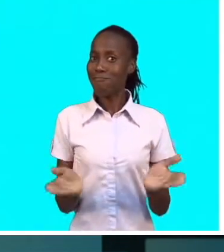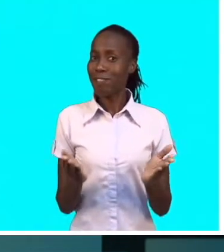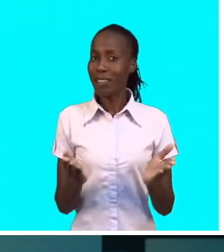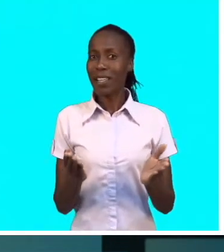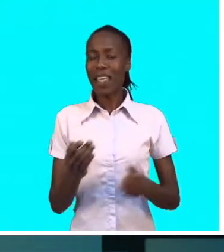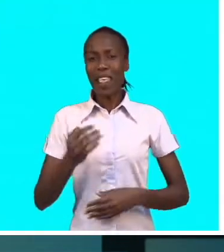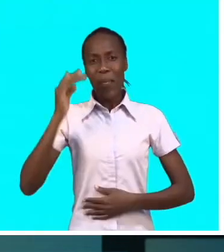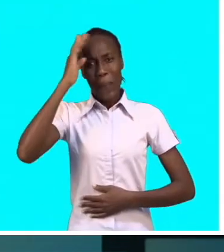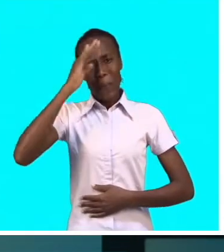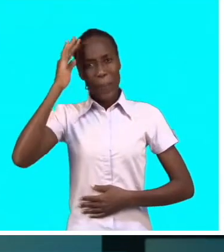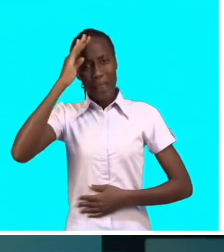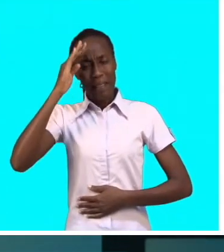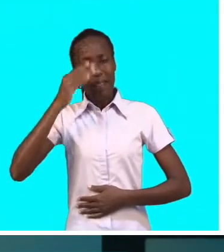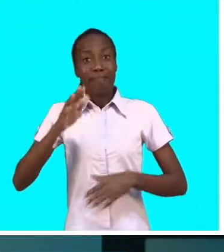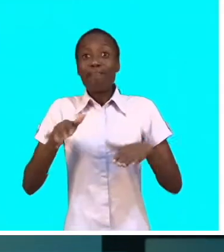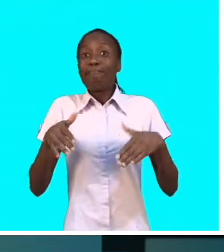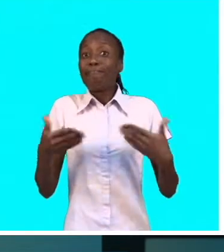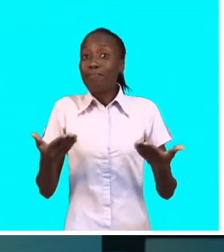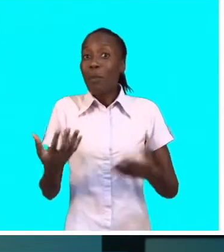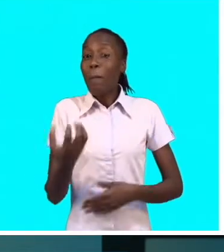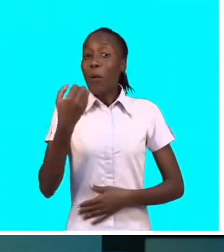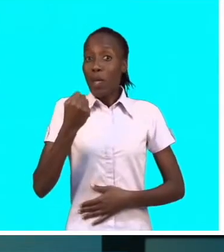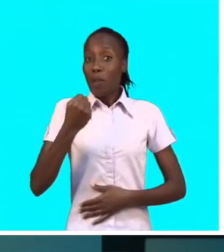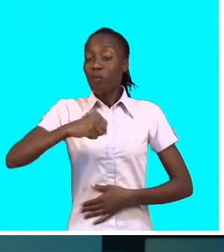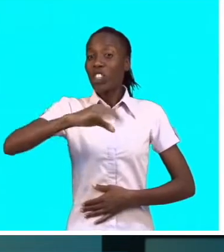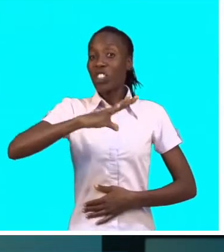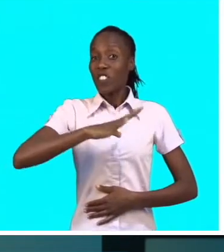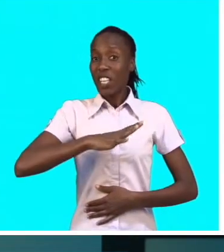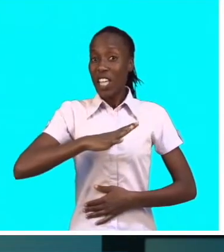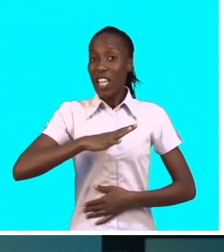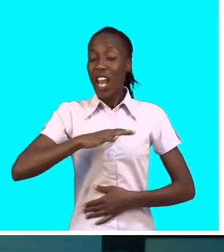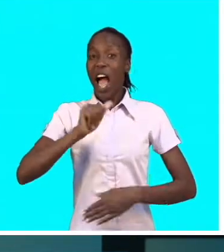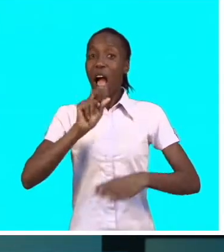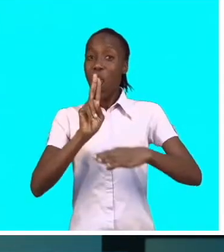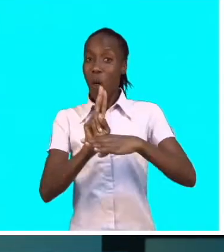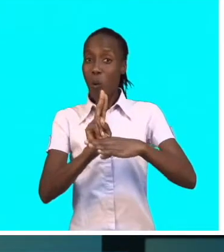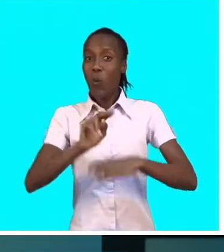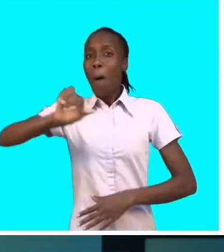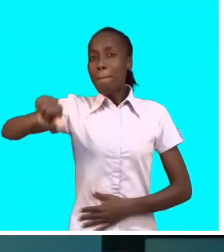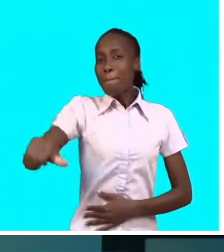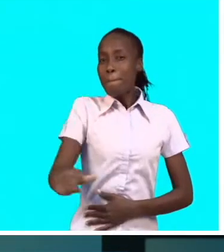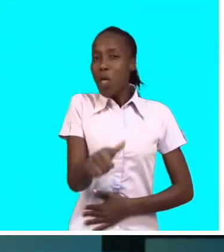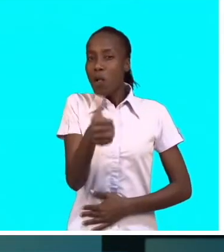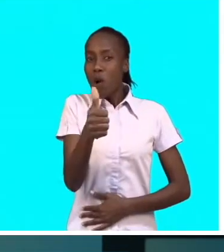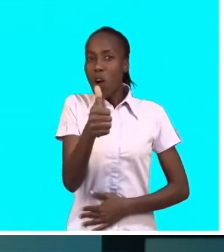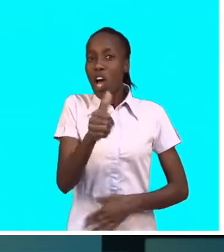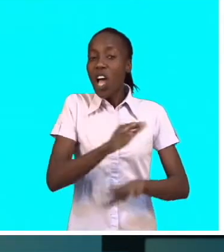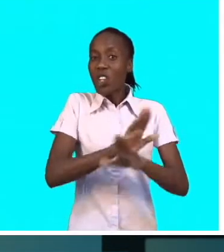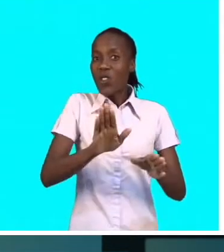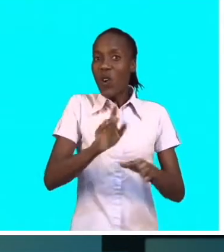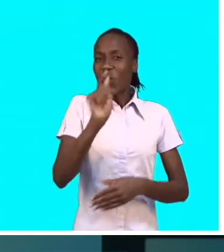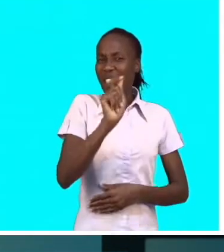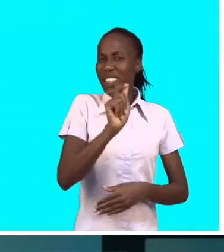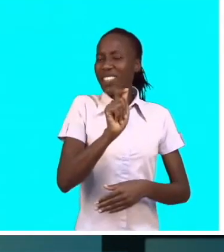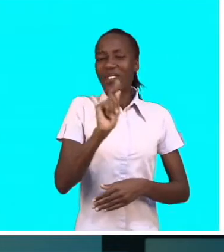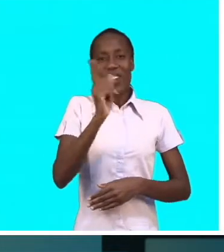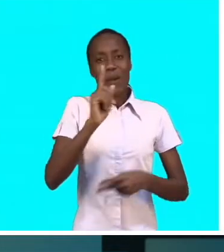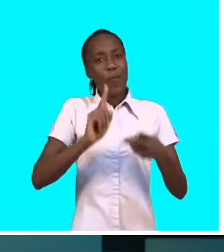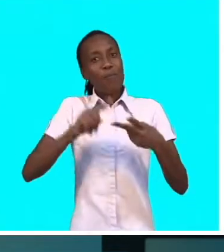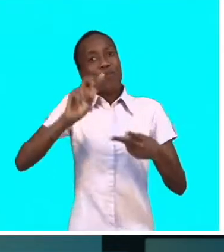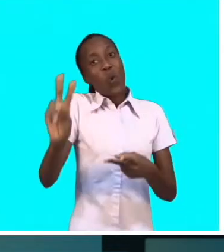nós poderemos ter os melhores alunos, não só aqui ao nível do nosso distrito.